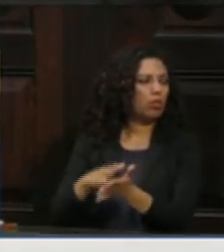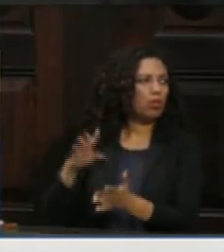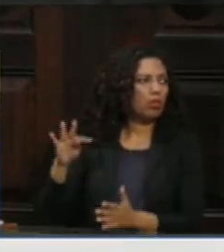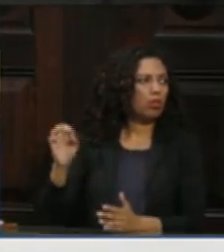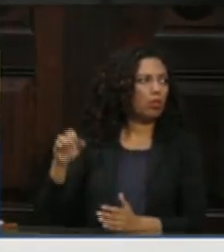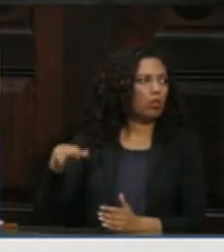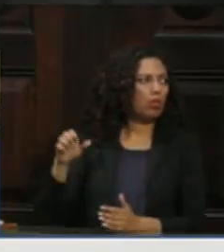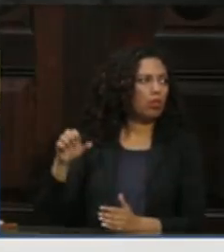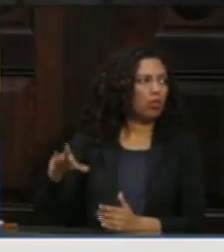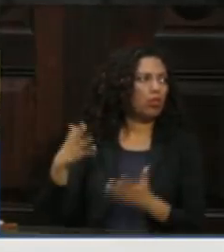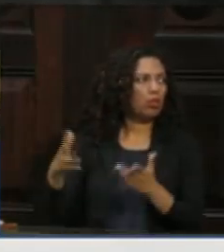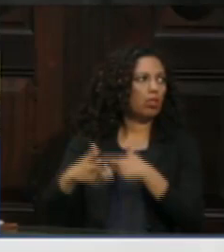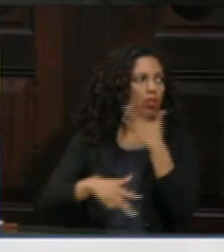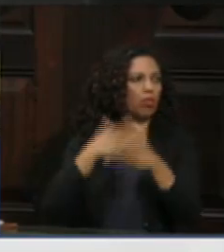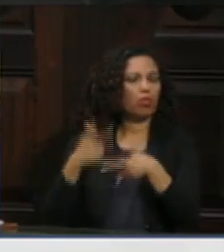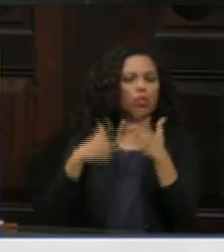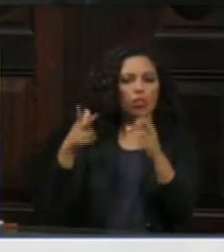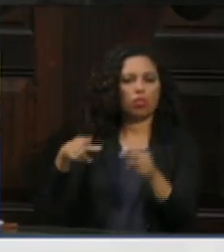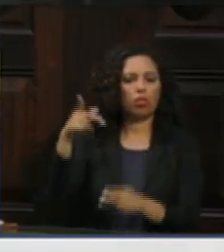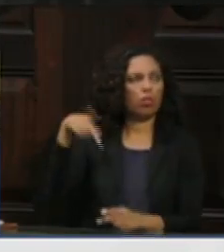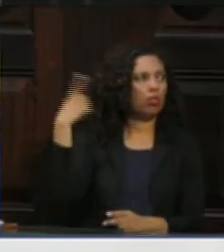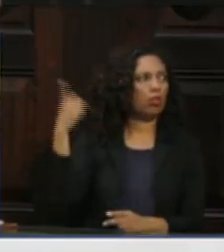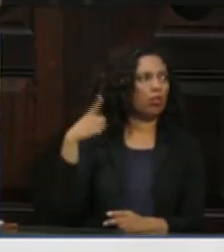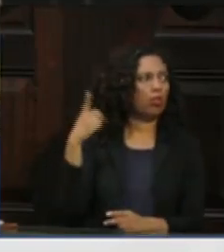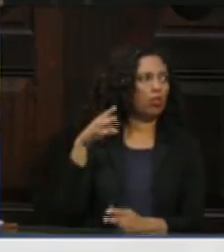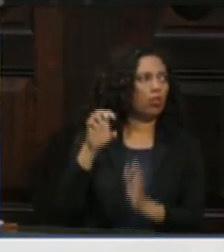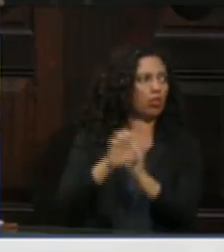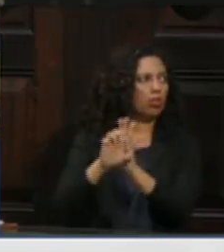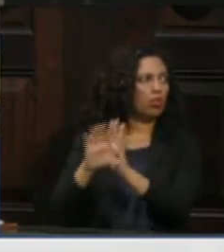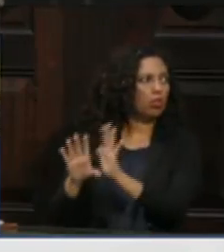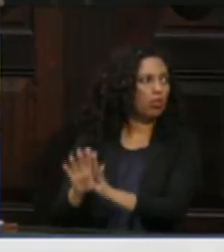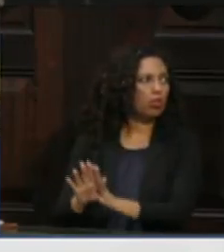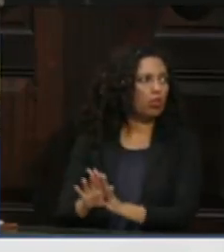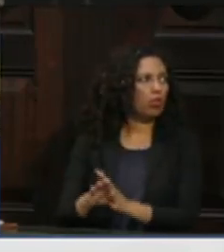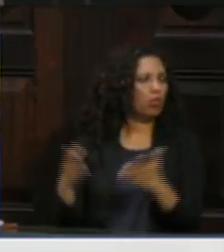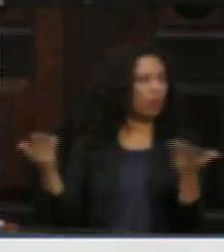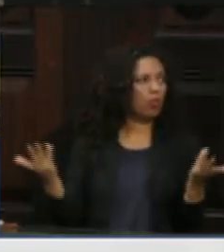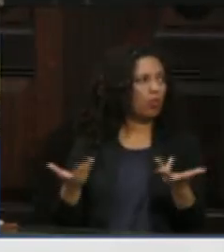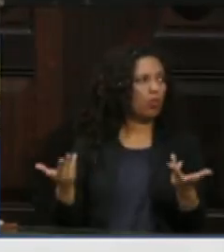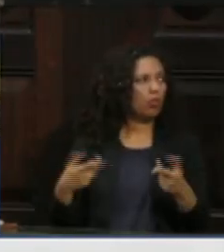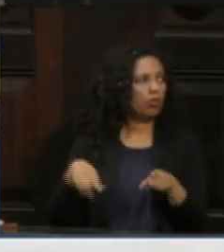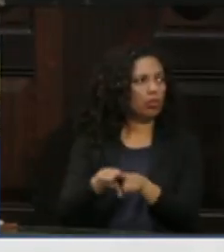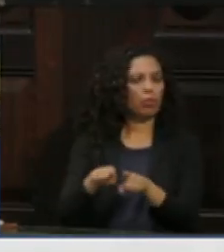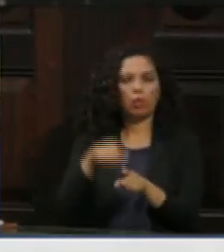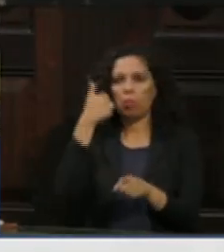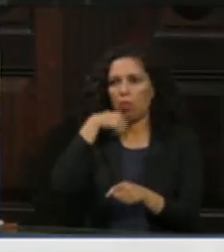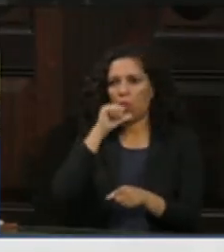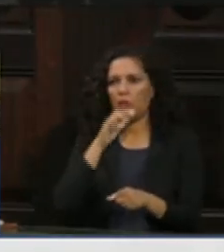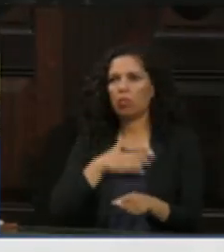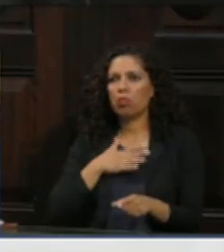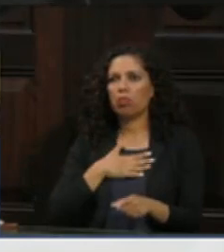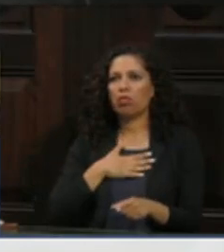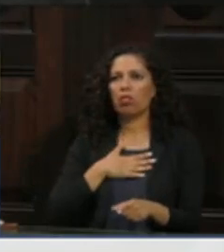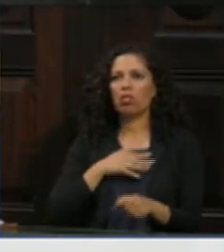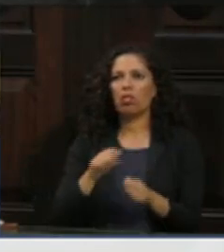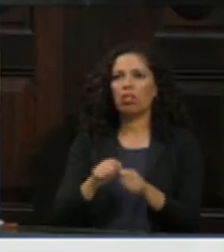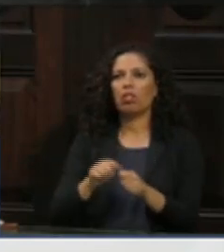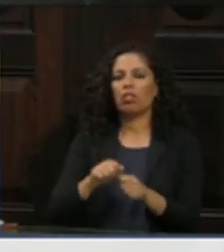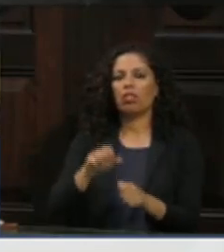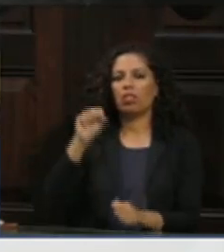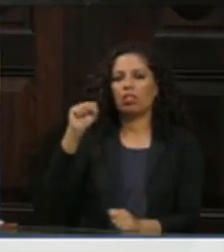ele sempre fala, eu não poderia de forma alguma, nesses 80 anos, para desejar para ele mais 80 anos, que nós vamos